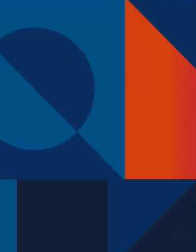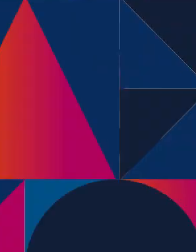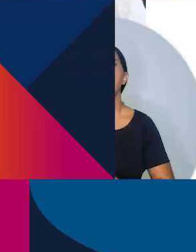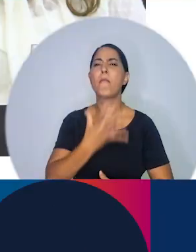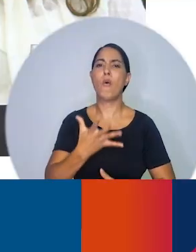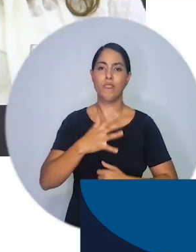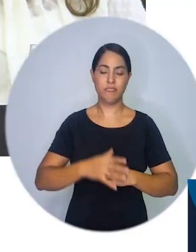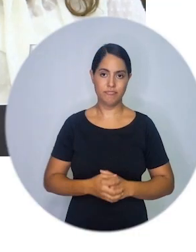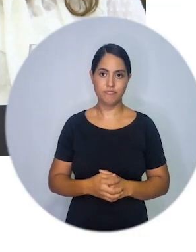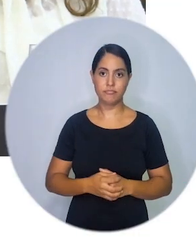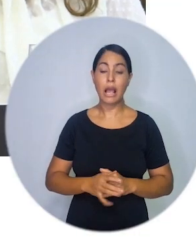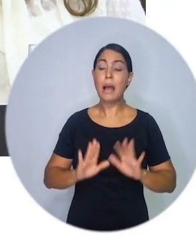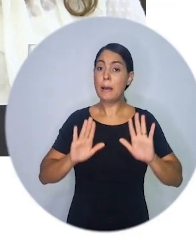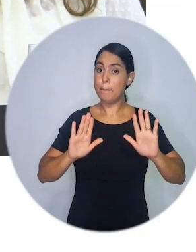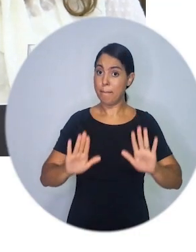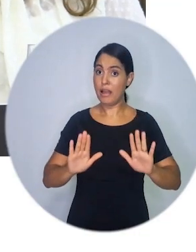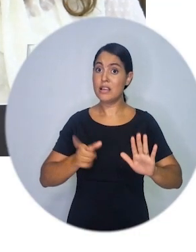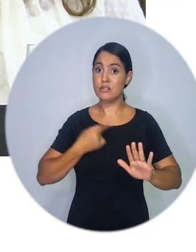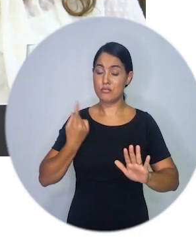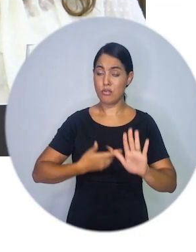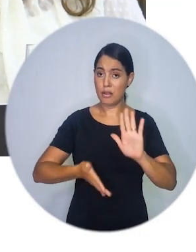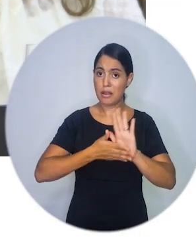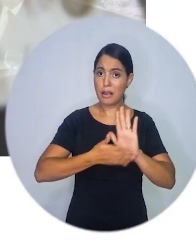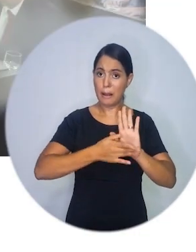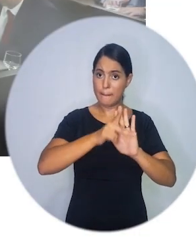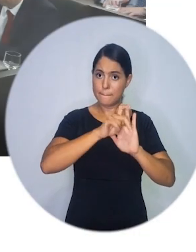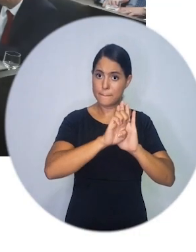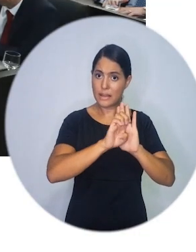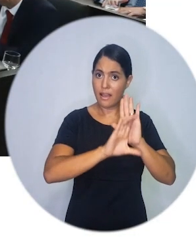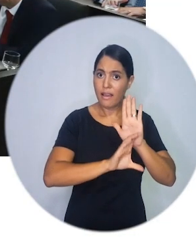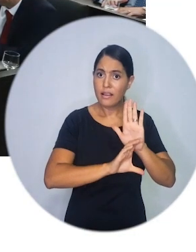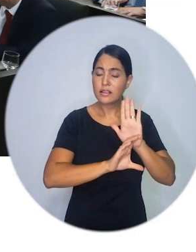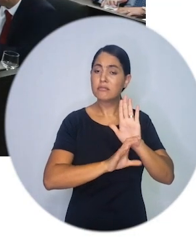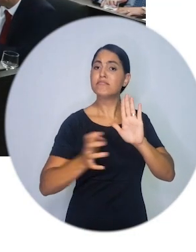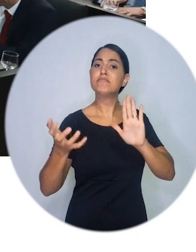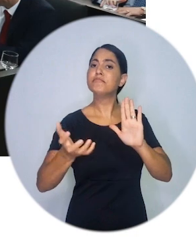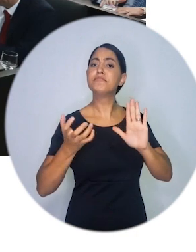todo. Nossa causa na busca pela PEC